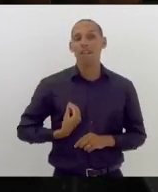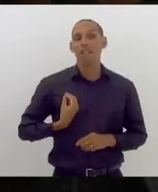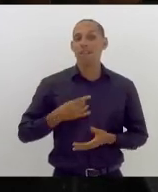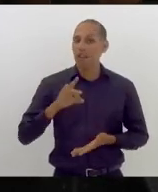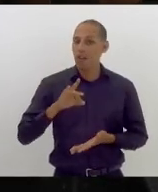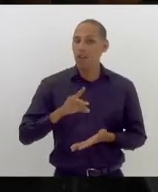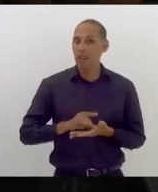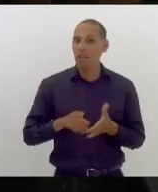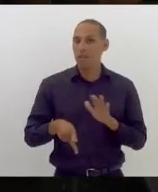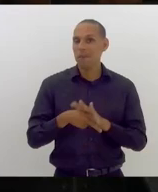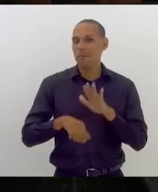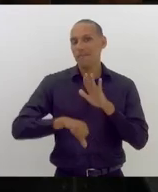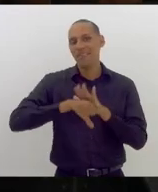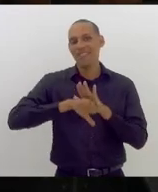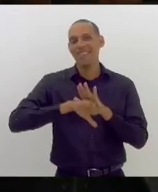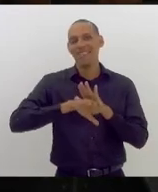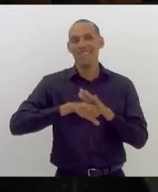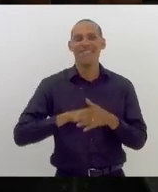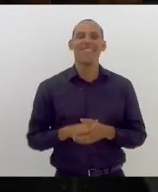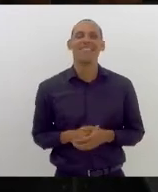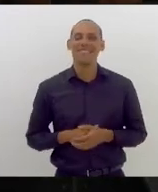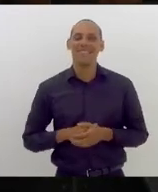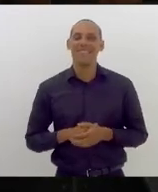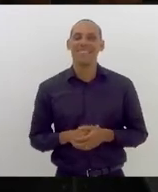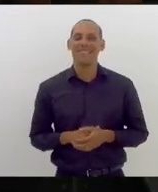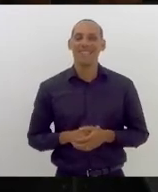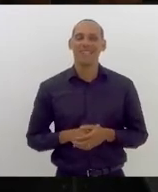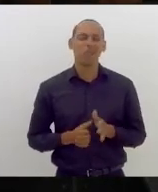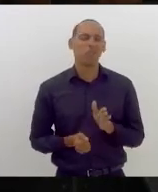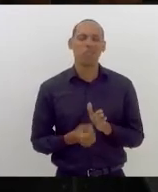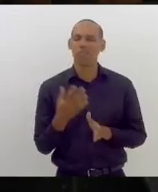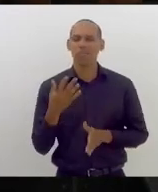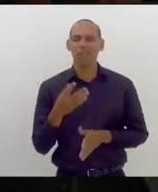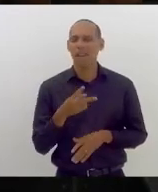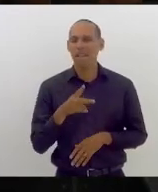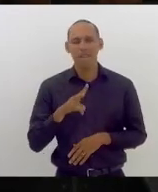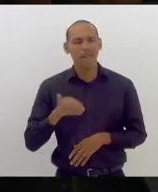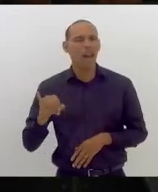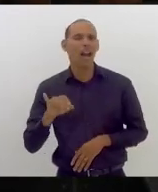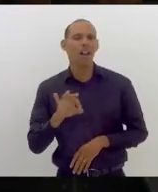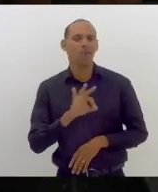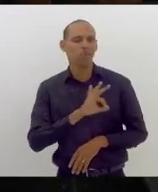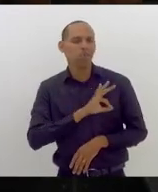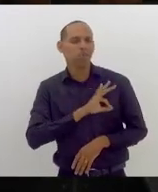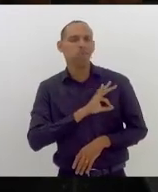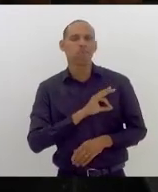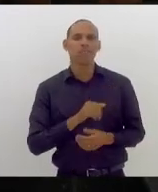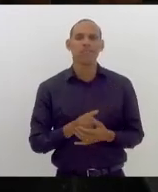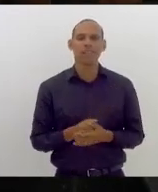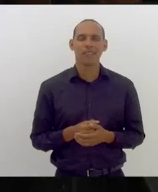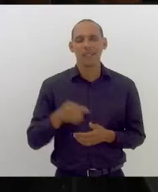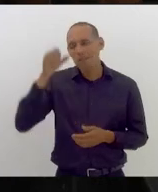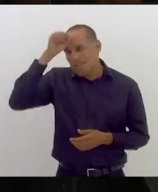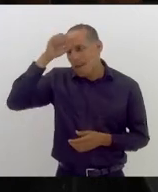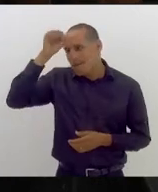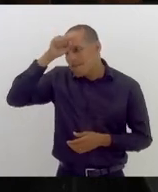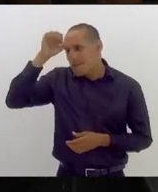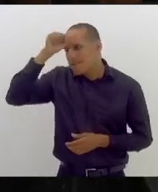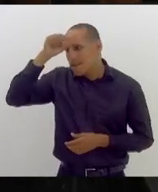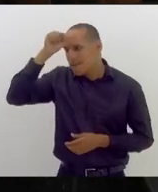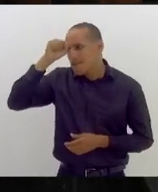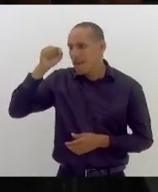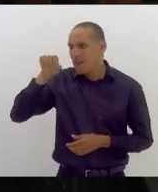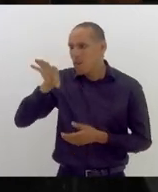honestamente do crime. E muitas vezes visitando a delegacia, indo, enfim, aprendendo com ele, aprendendo